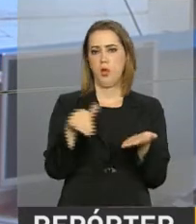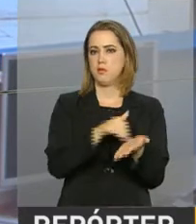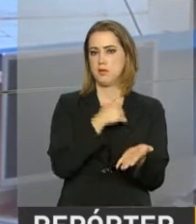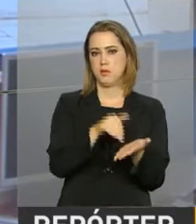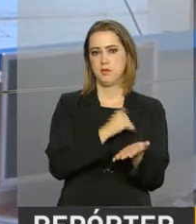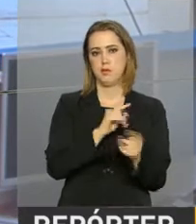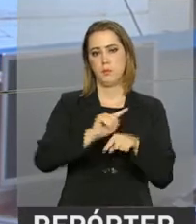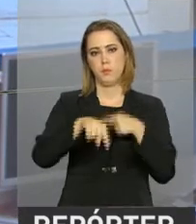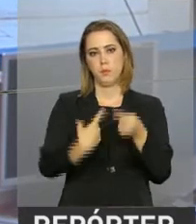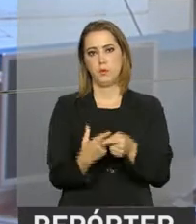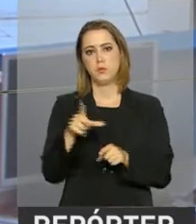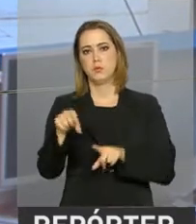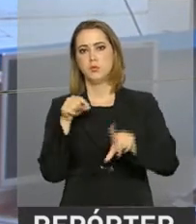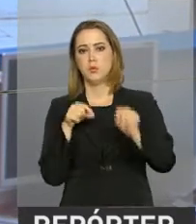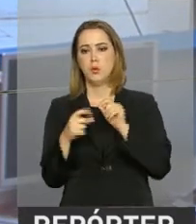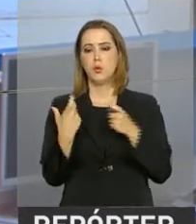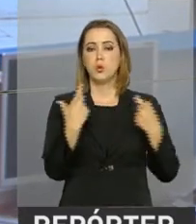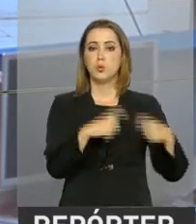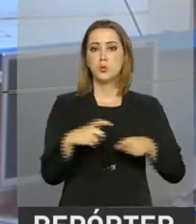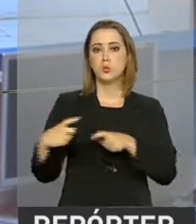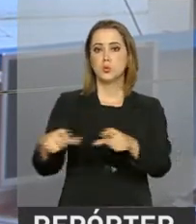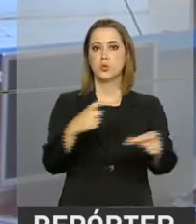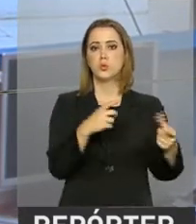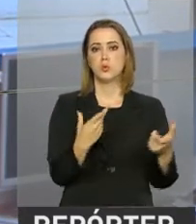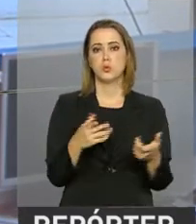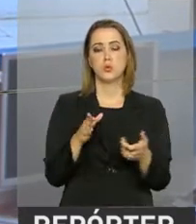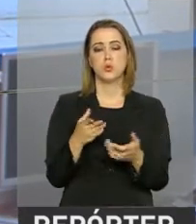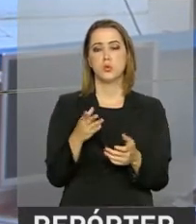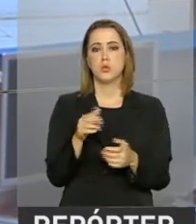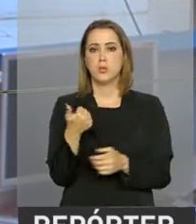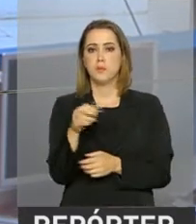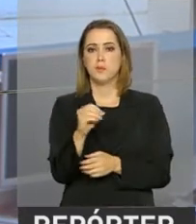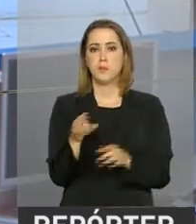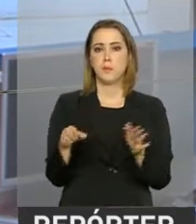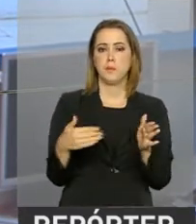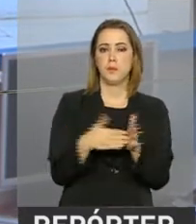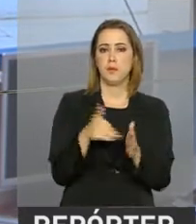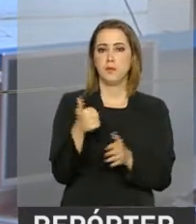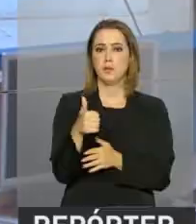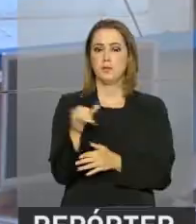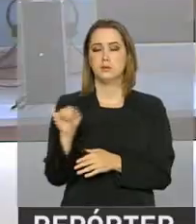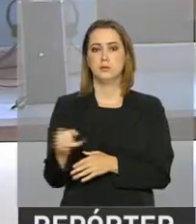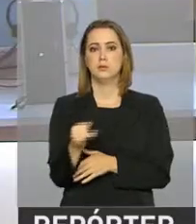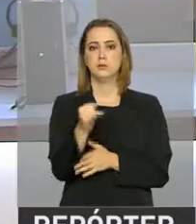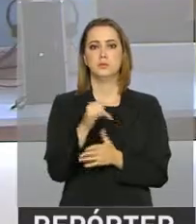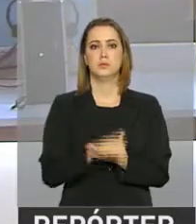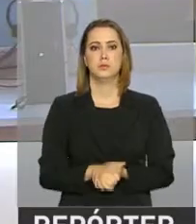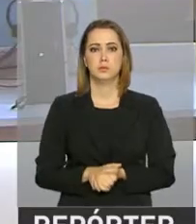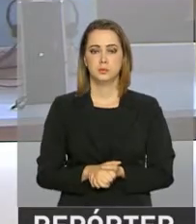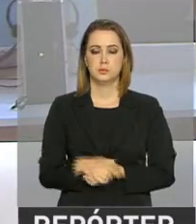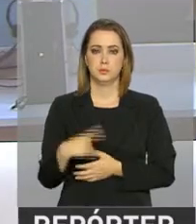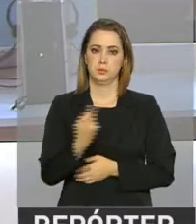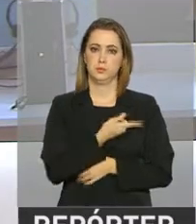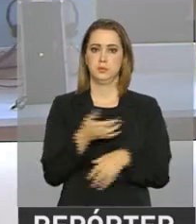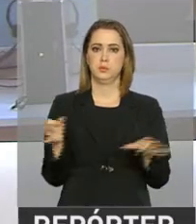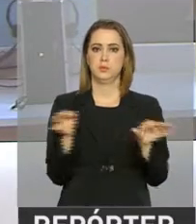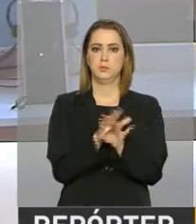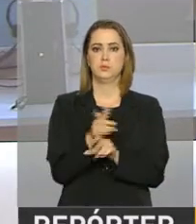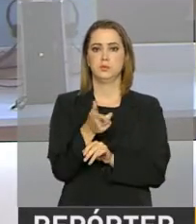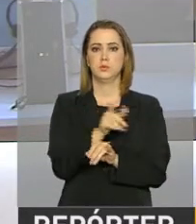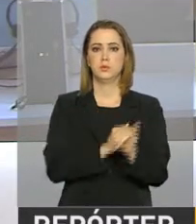a seleção de localidades de preferência será entre os dias 10 e 11 de janeiro nós ficamos por aqui